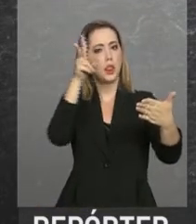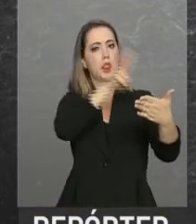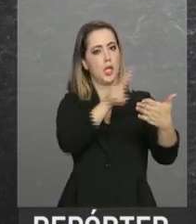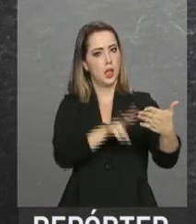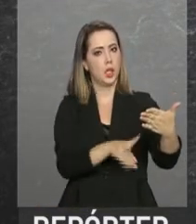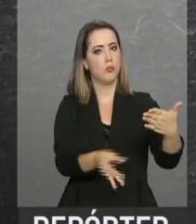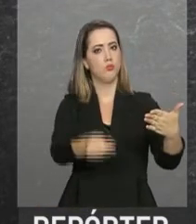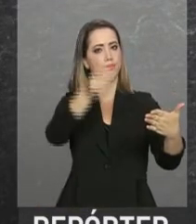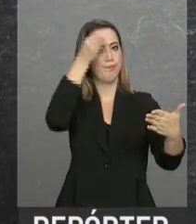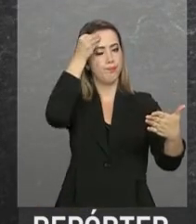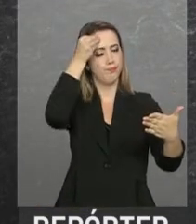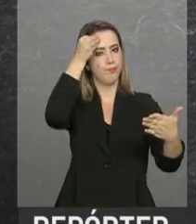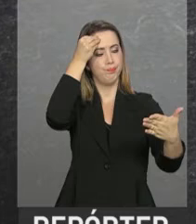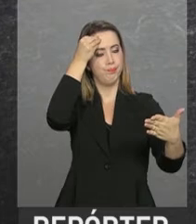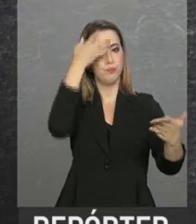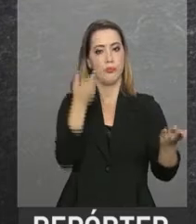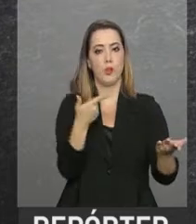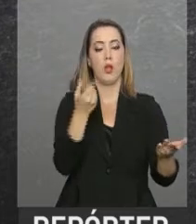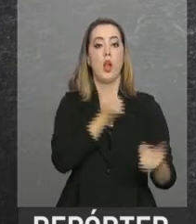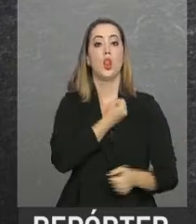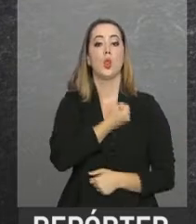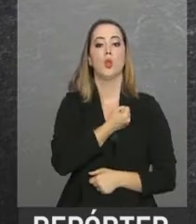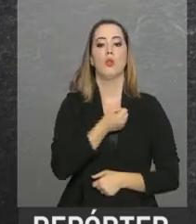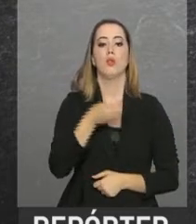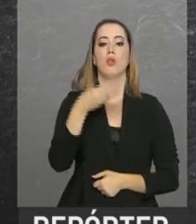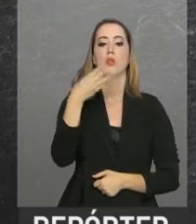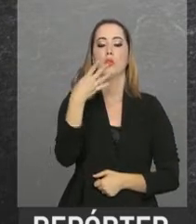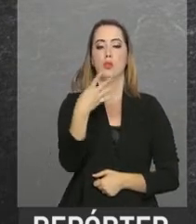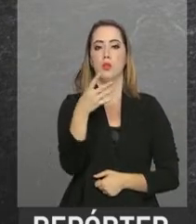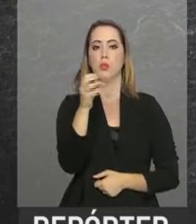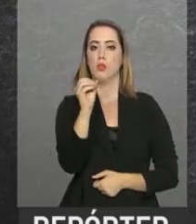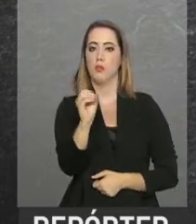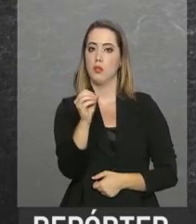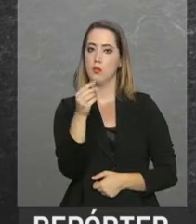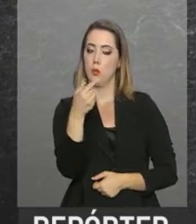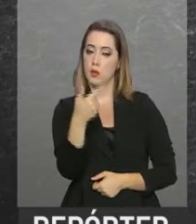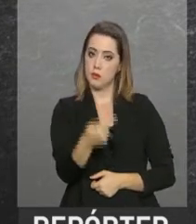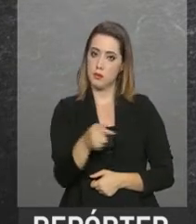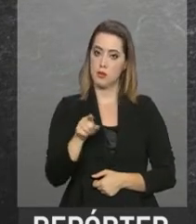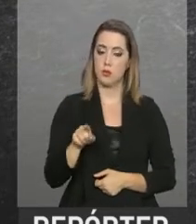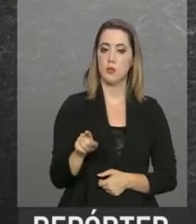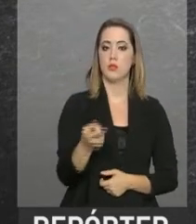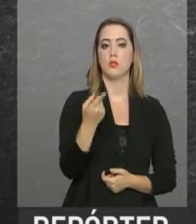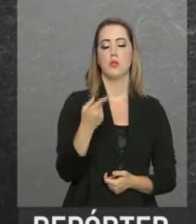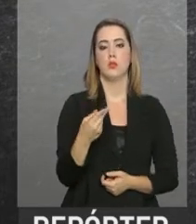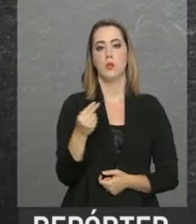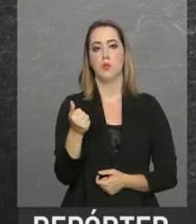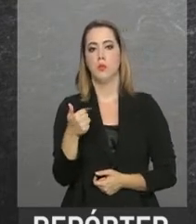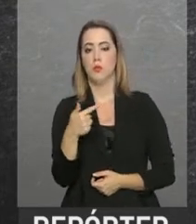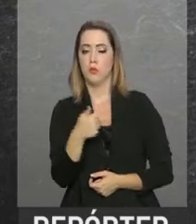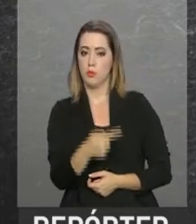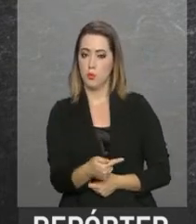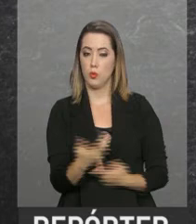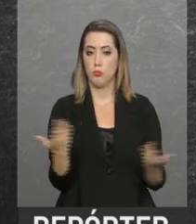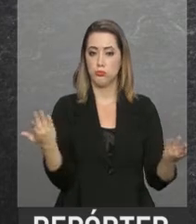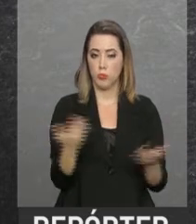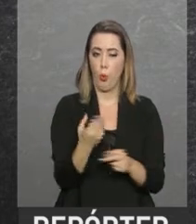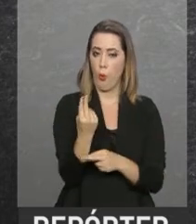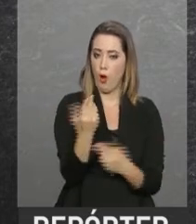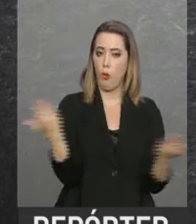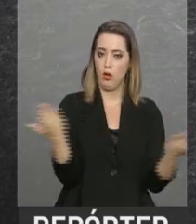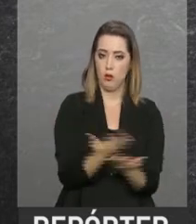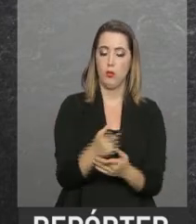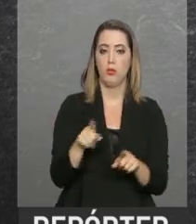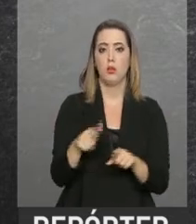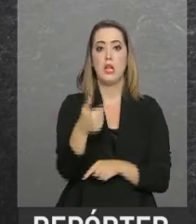a nota dos alunos brasileiros foi de 407 pontos em 2012 e se manteve em 2015 entre os